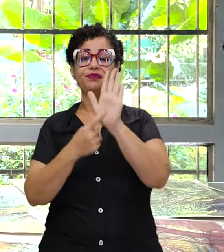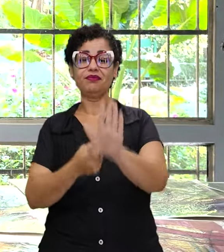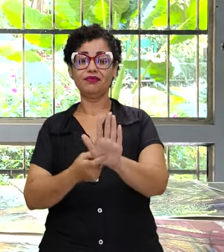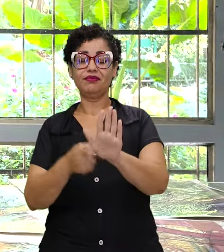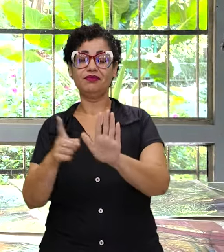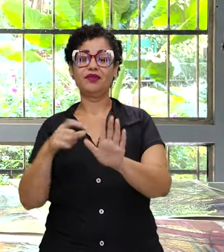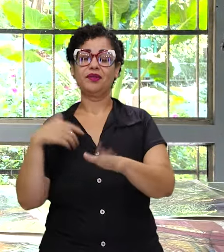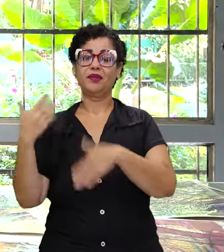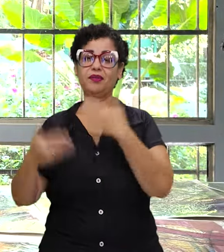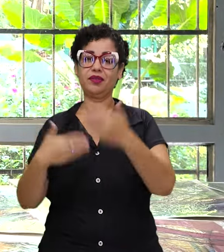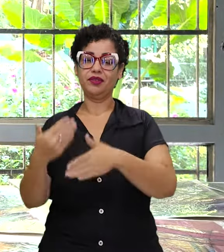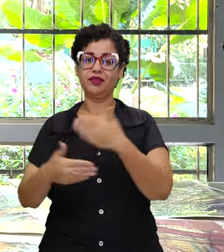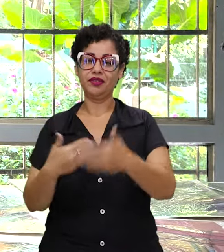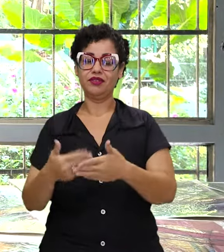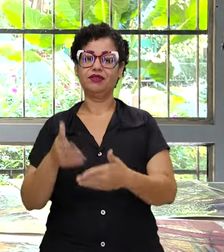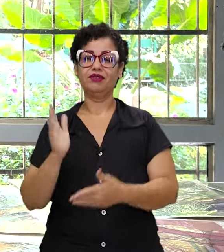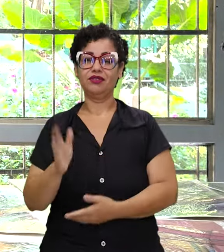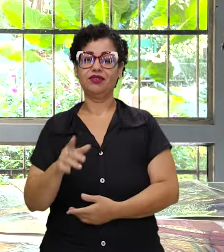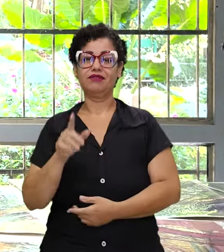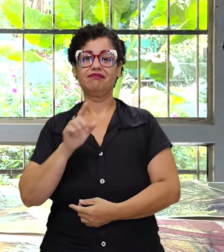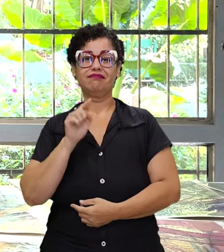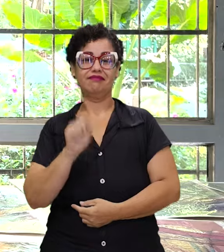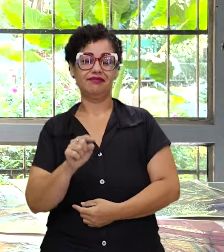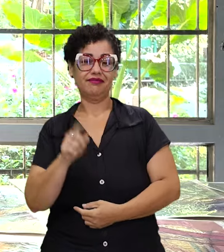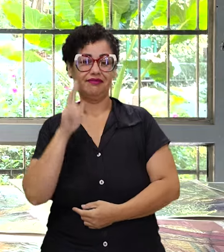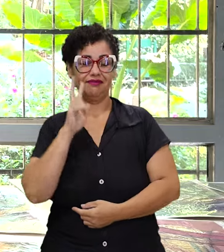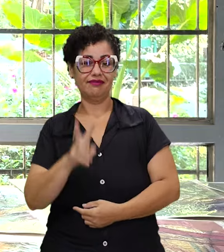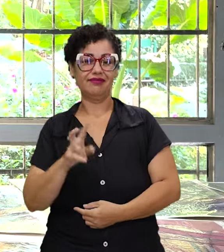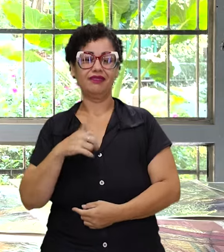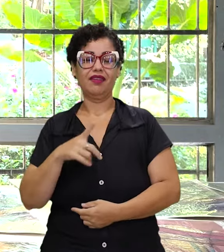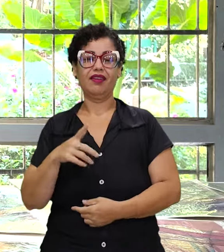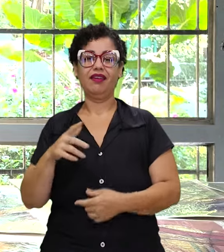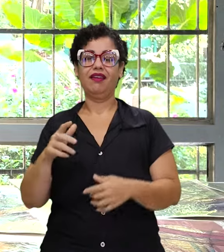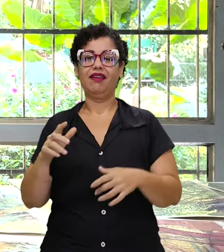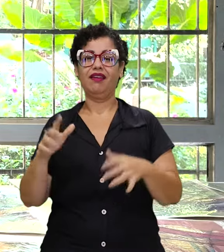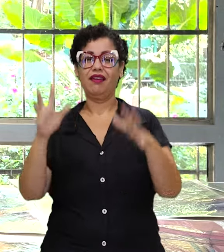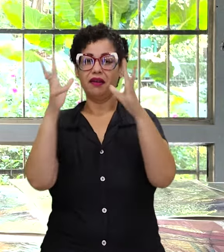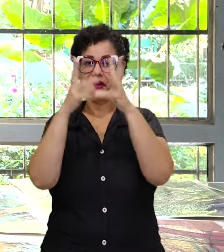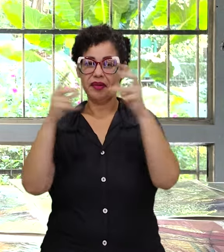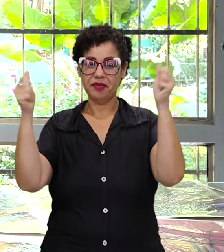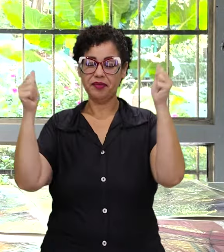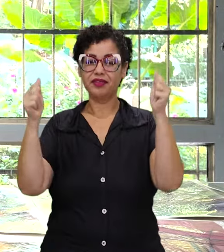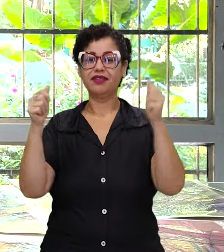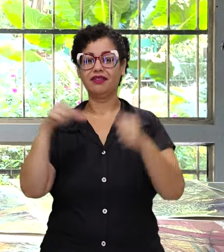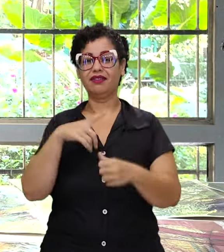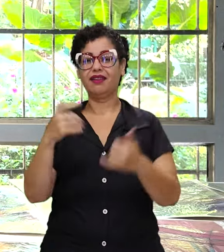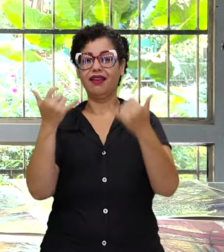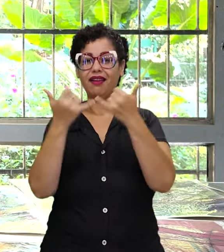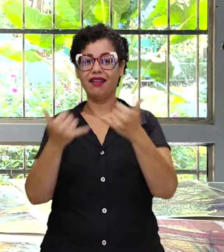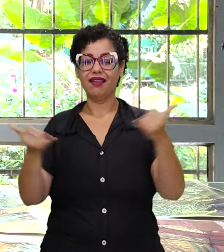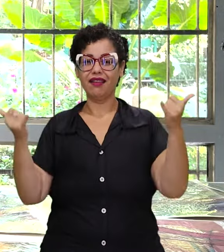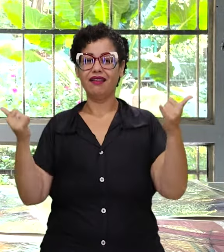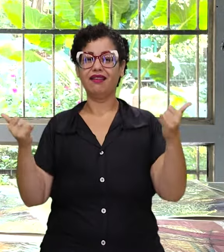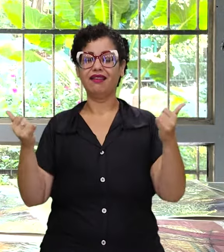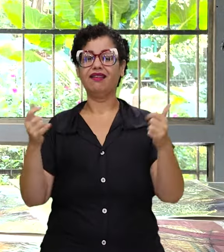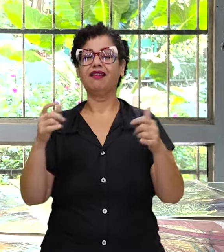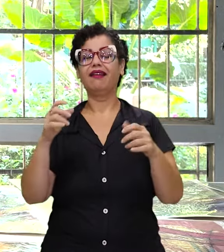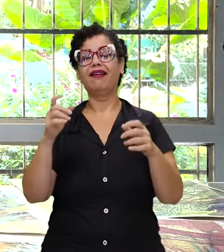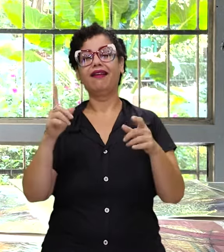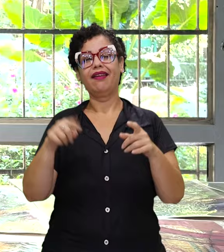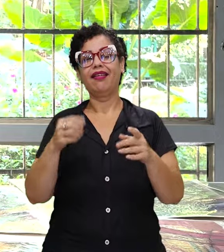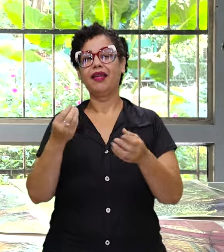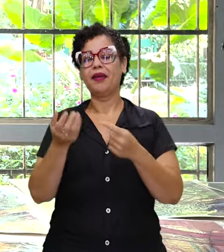meu processo criativo para vocês, com os abstratos, com a linha como